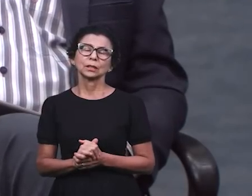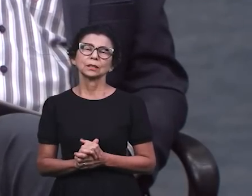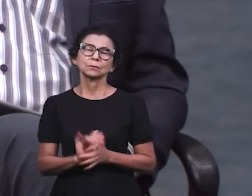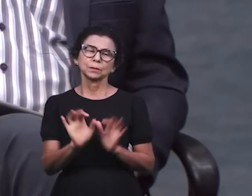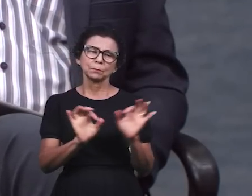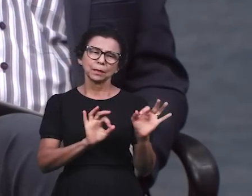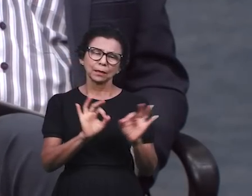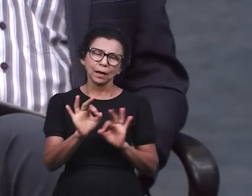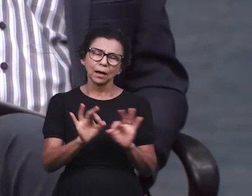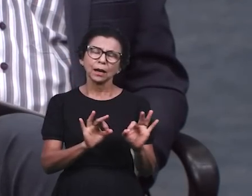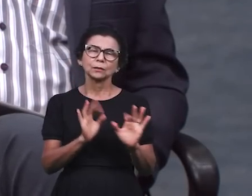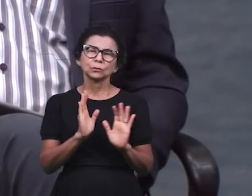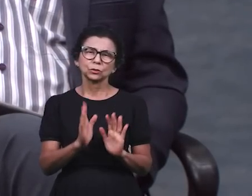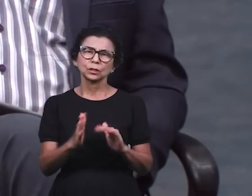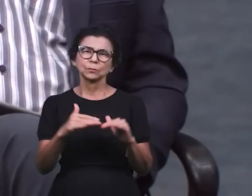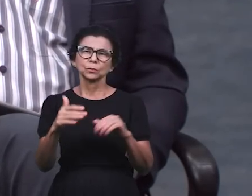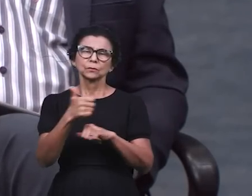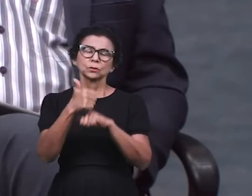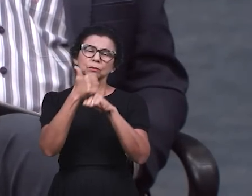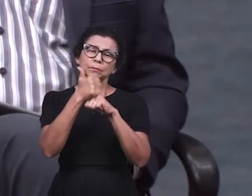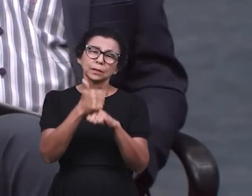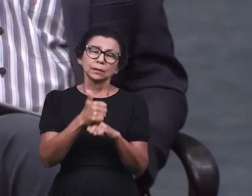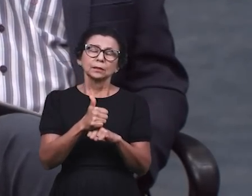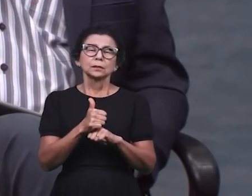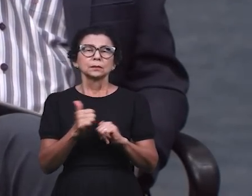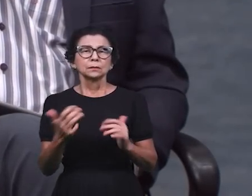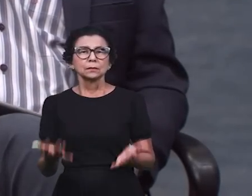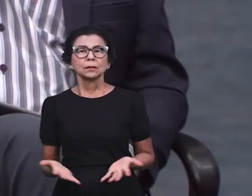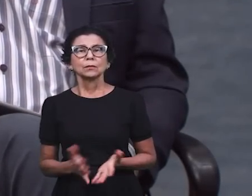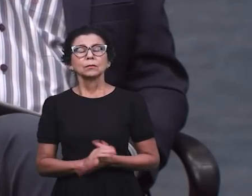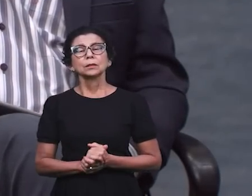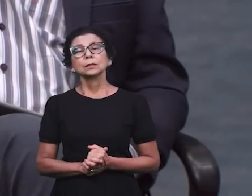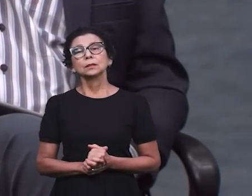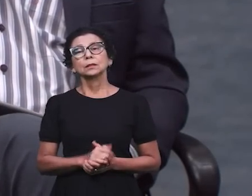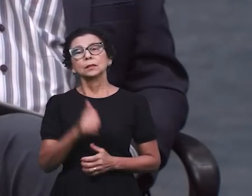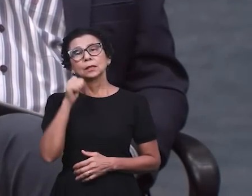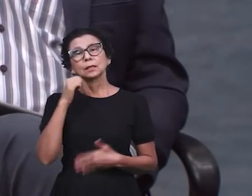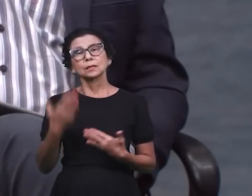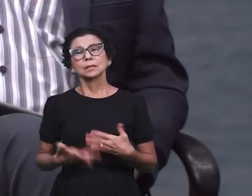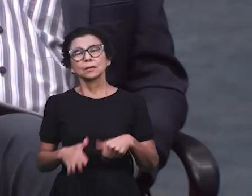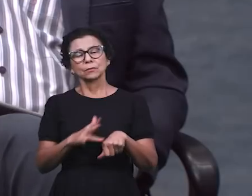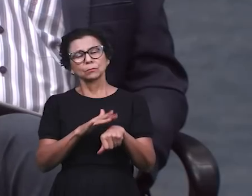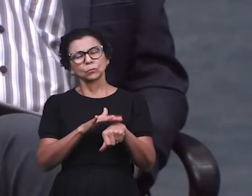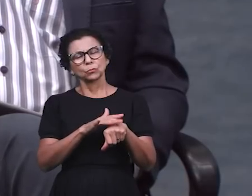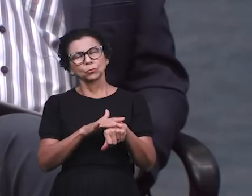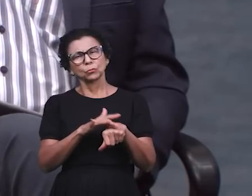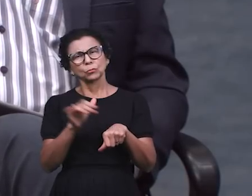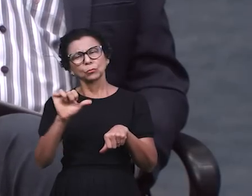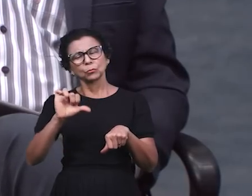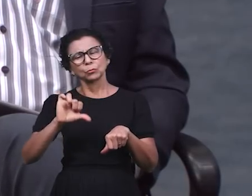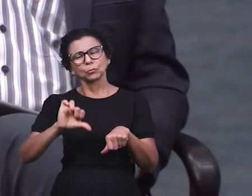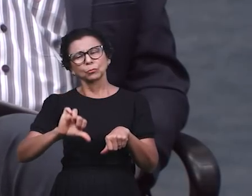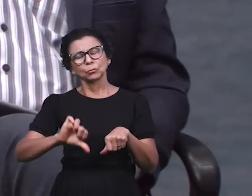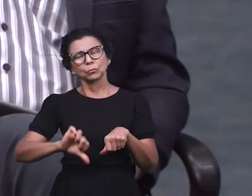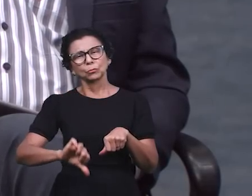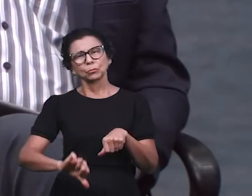vida, e ela foi piorando daquela enfermidade e ela recebeu uma visita de